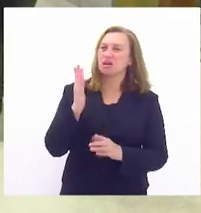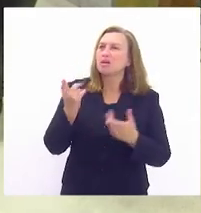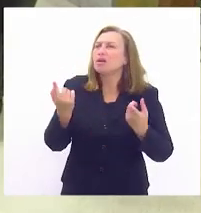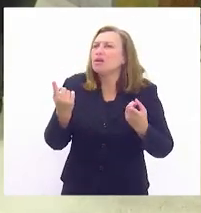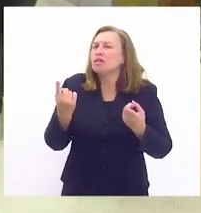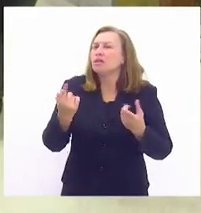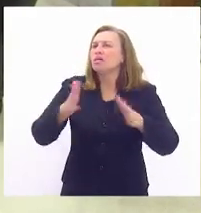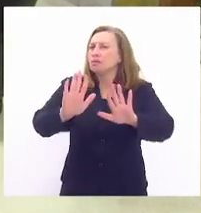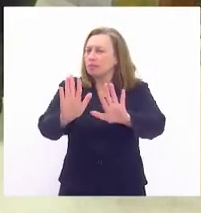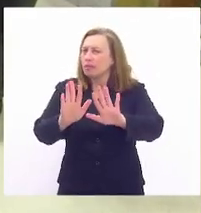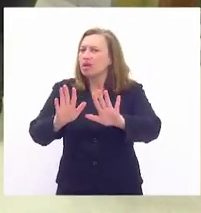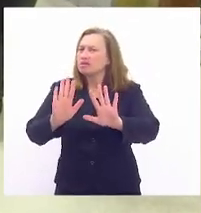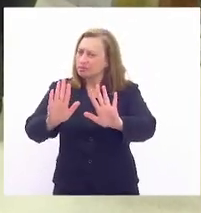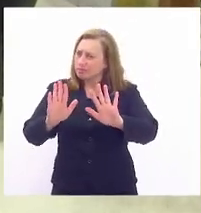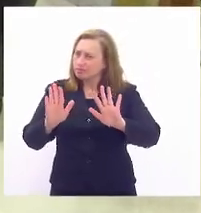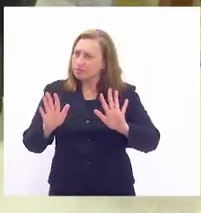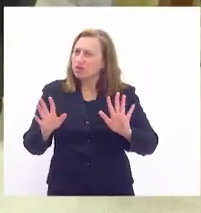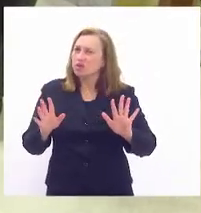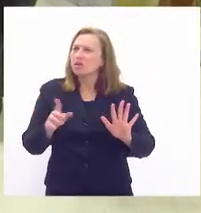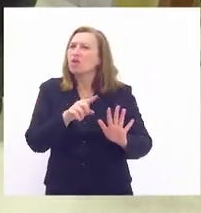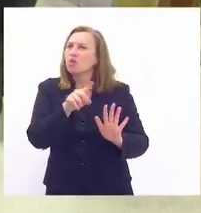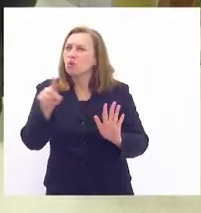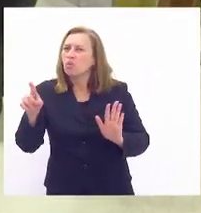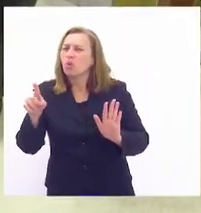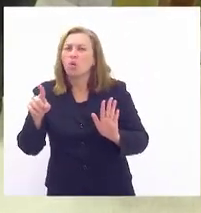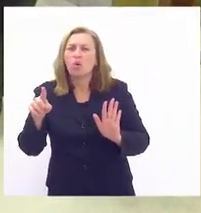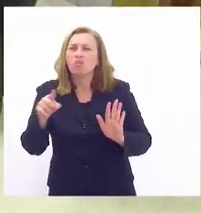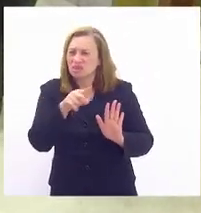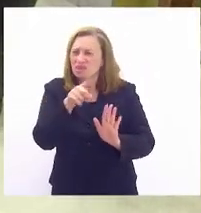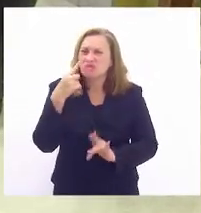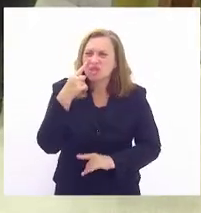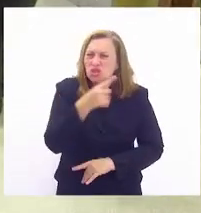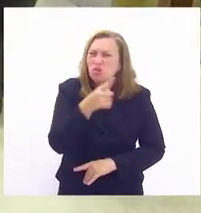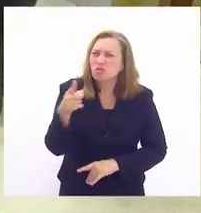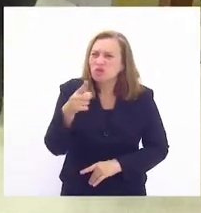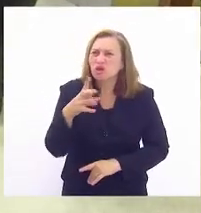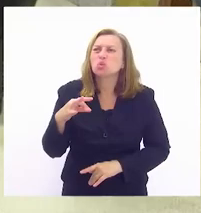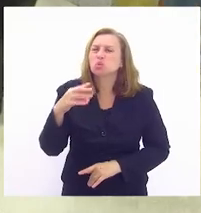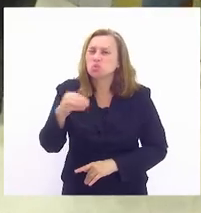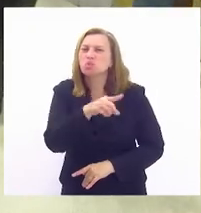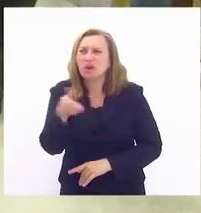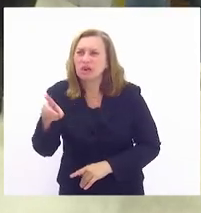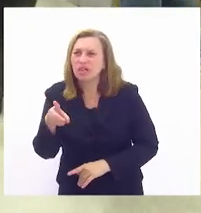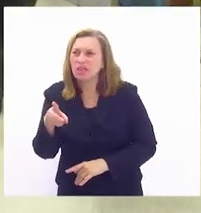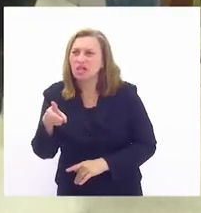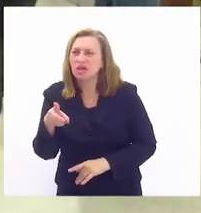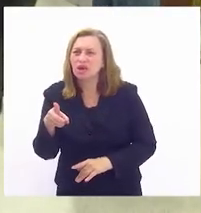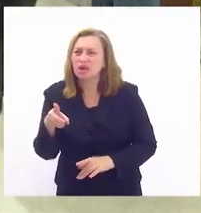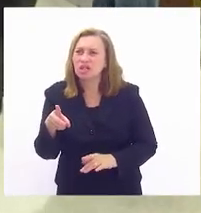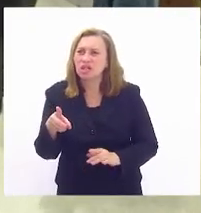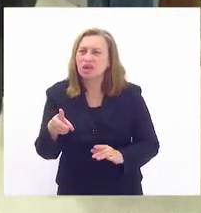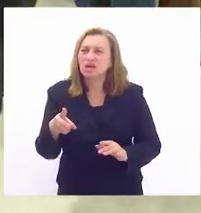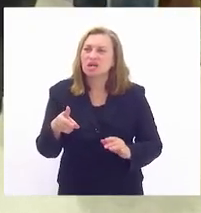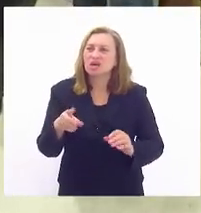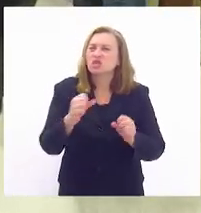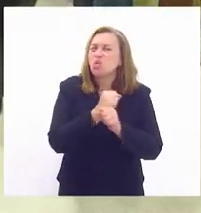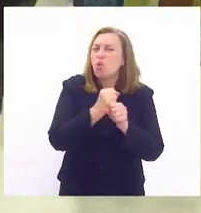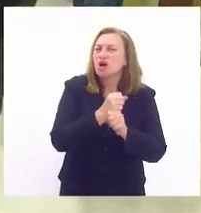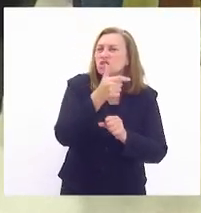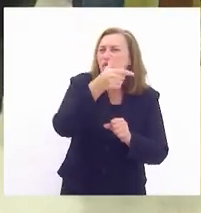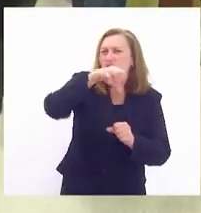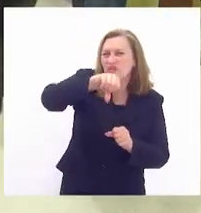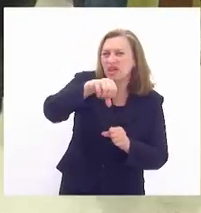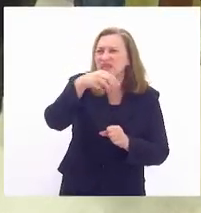o descumprimento está aí. O descumprimento não está a partir do primeiro e do segundo caso. O descumprimento está desde 93.